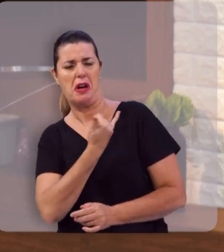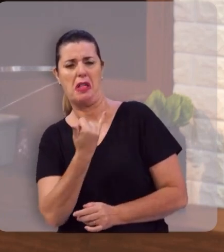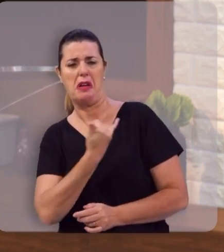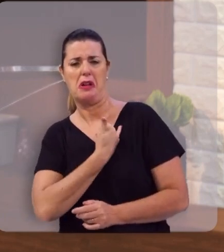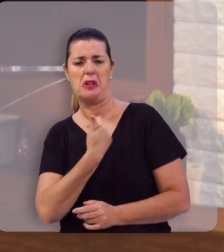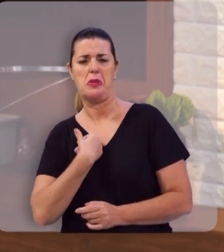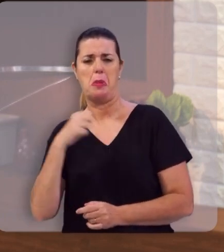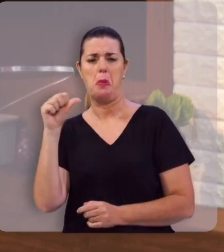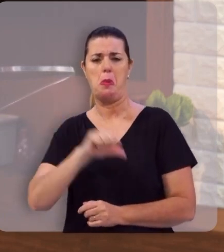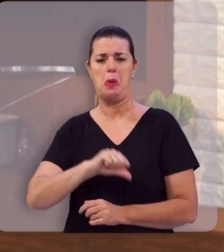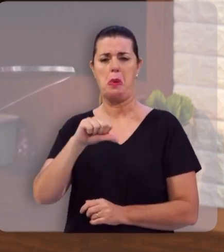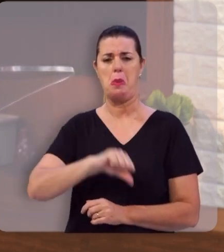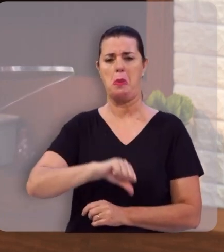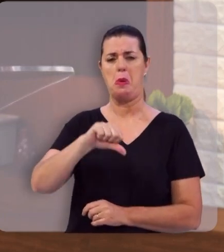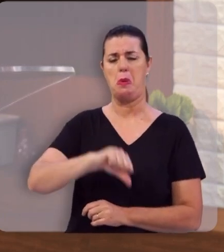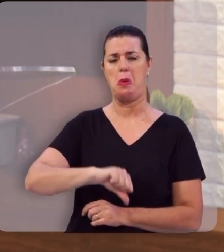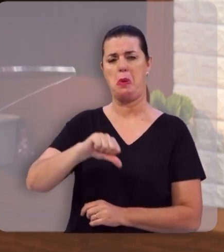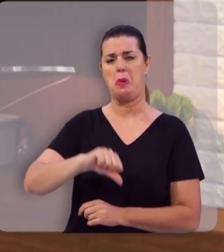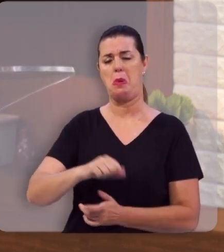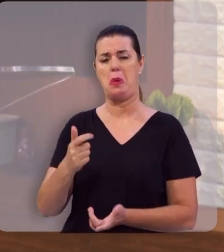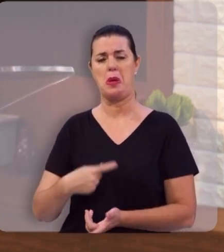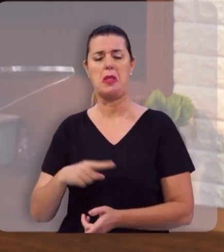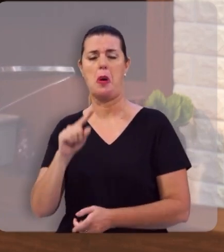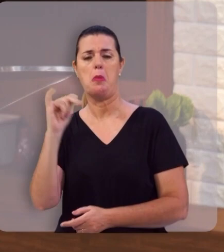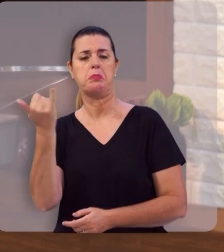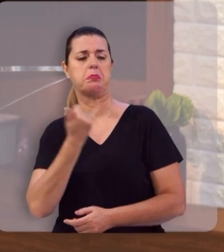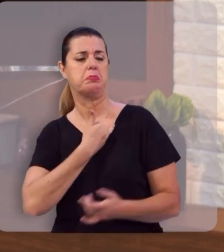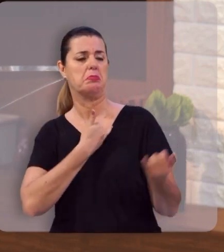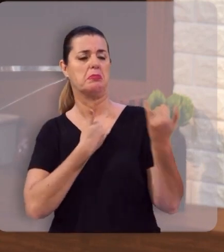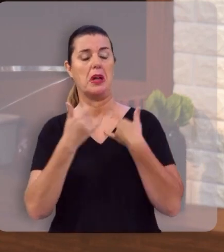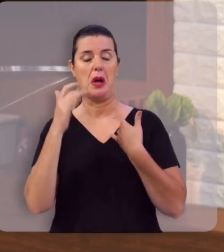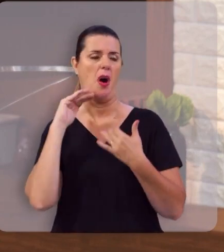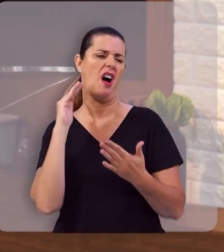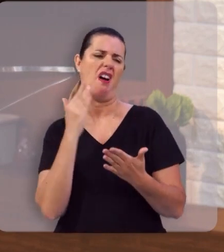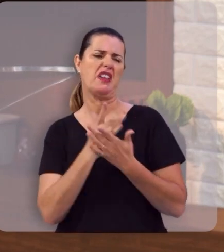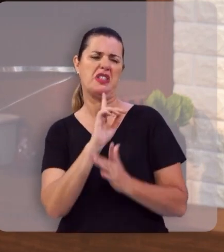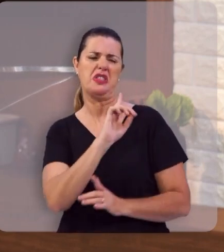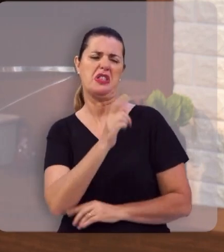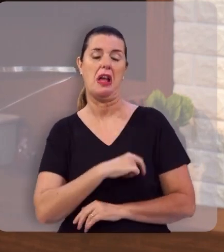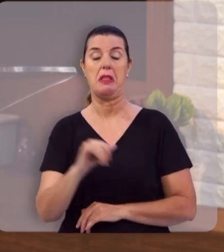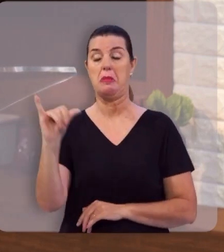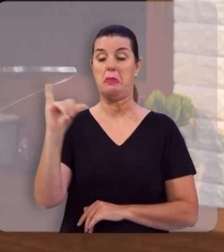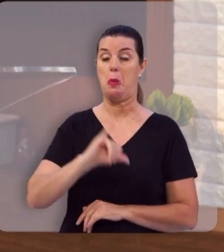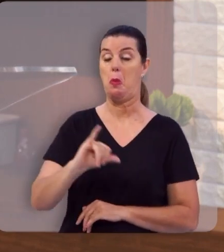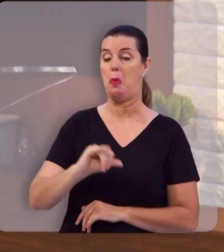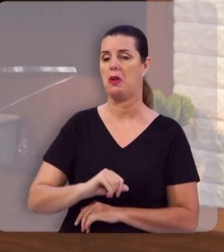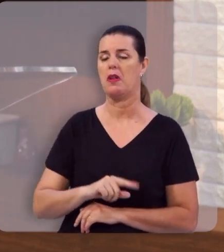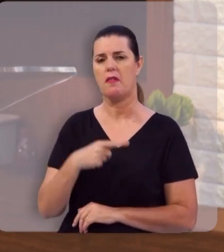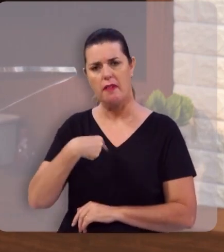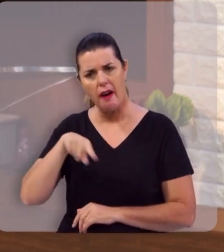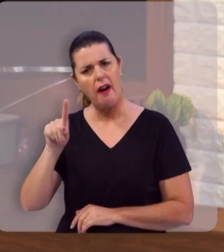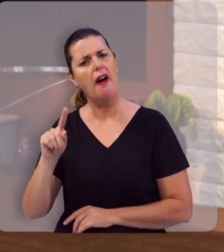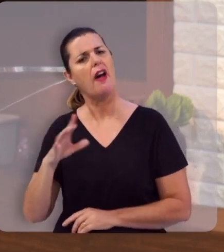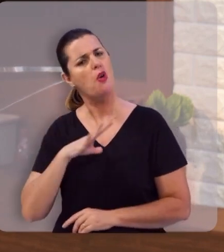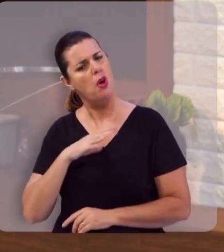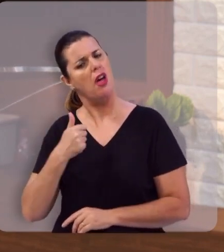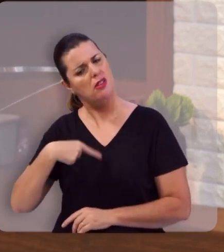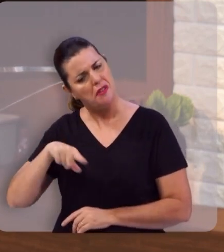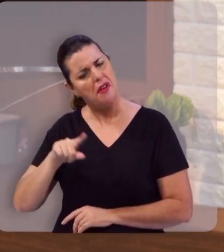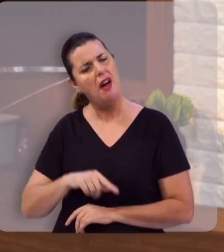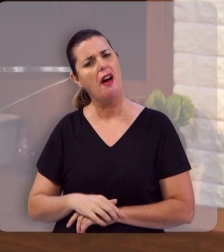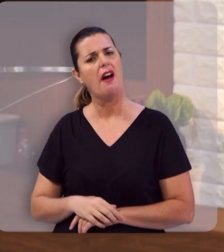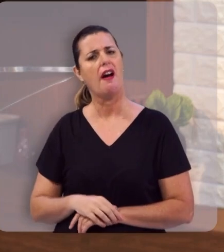arautos do caos, não escute os embaixadores da incredulidade. Saia, semeie,